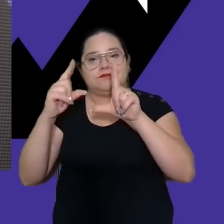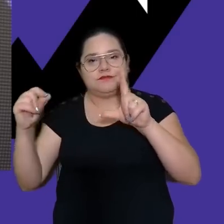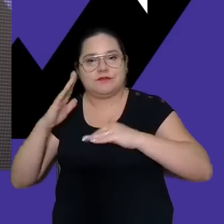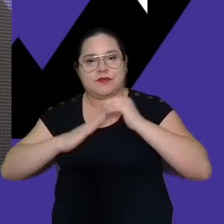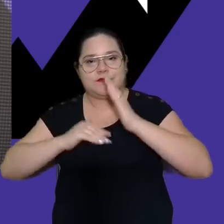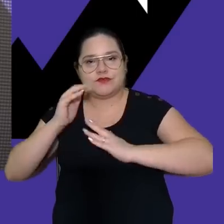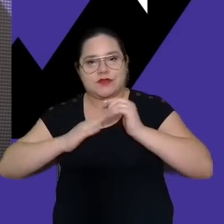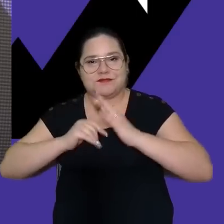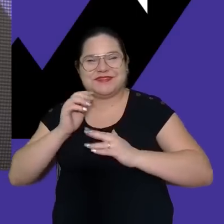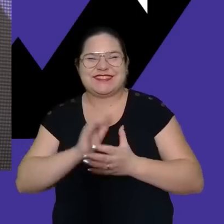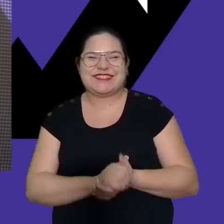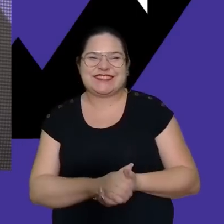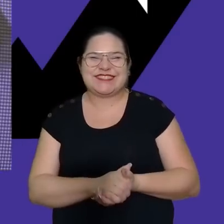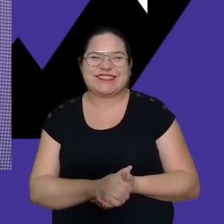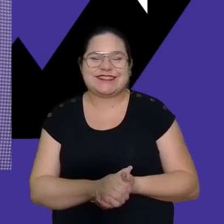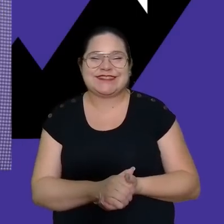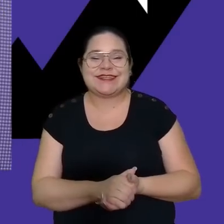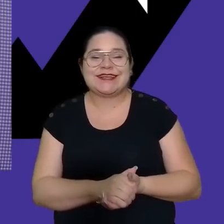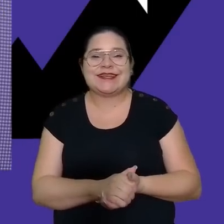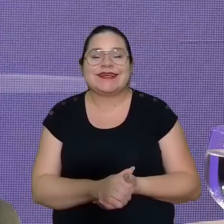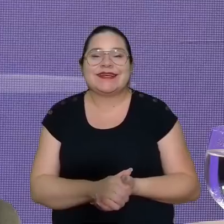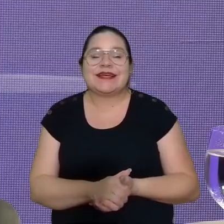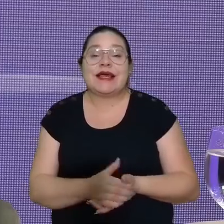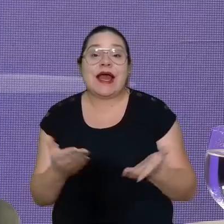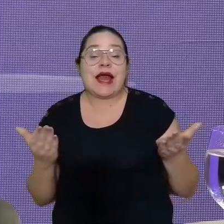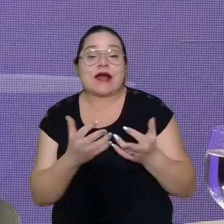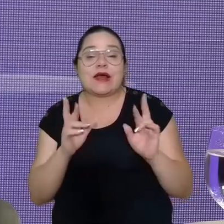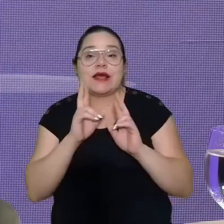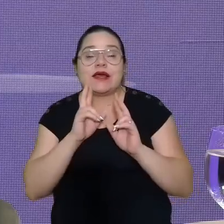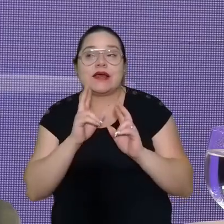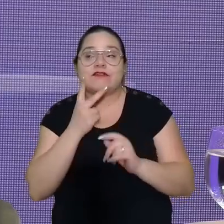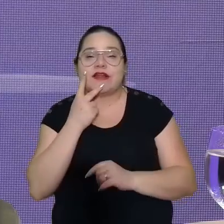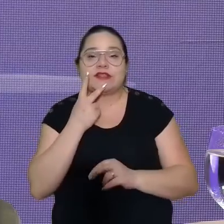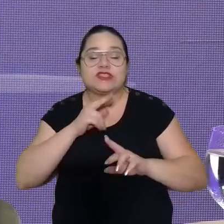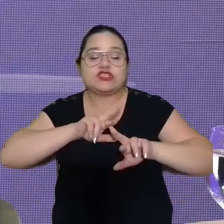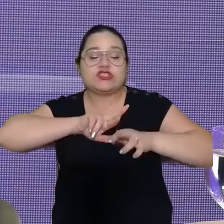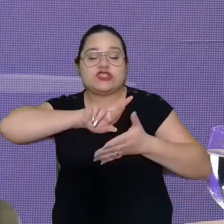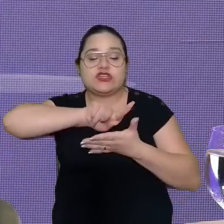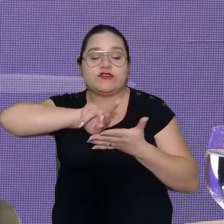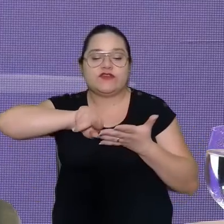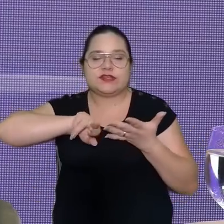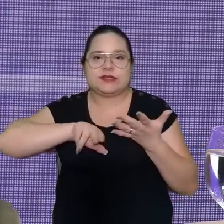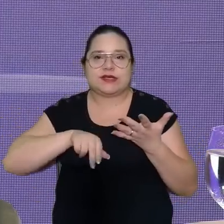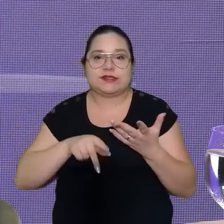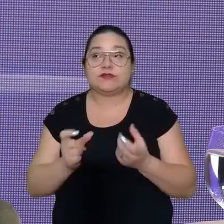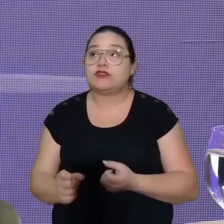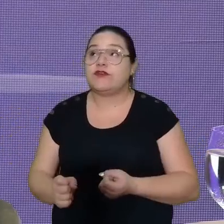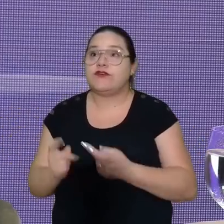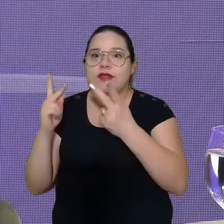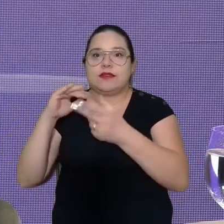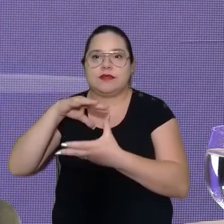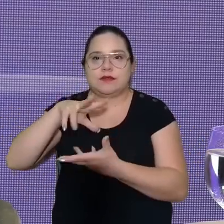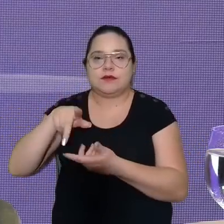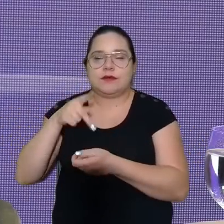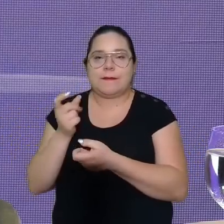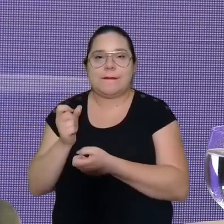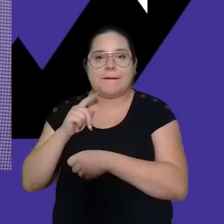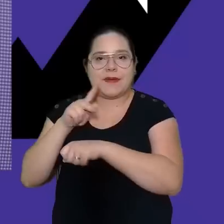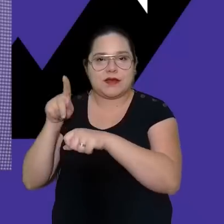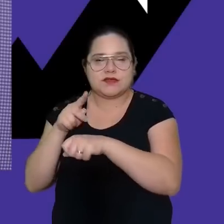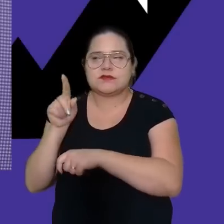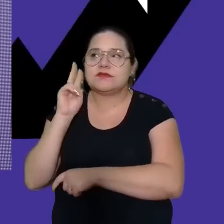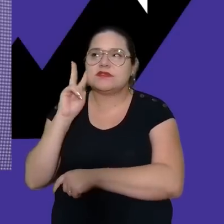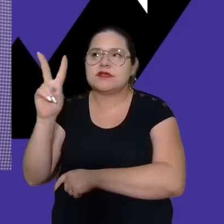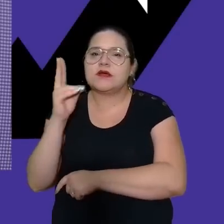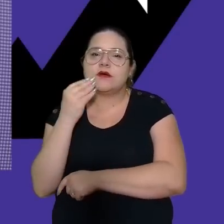Uhum. Agora, em relação à diversificação da nossa pauta de exportações, o que vocês enxergam como oportunidades em